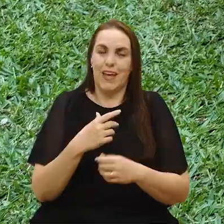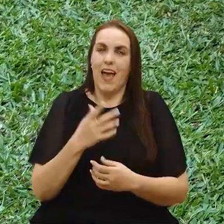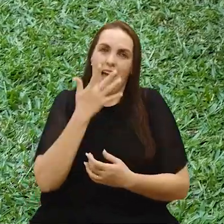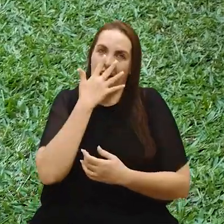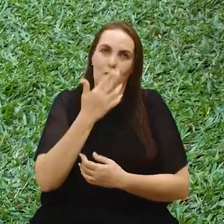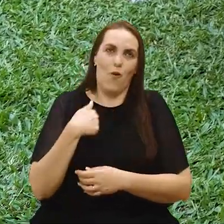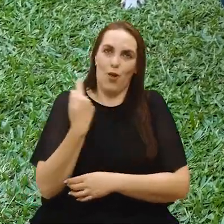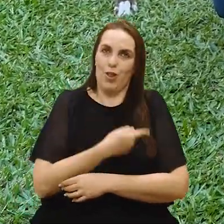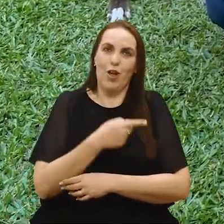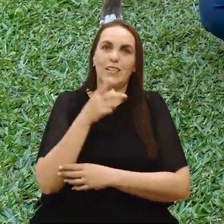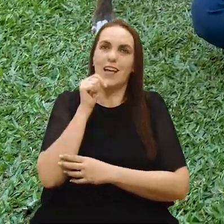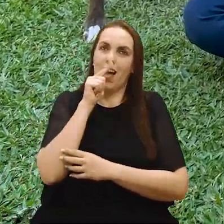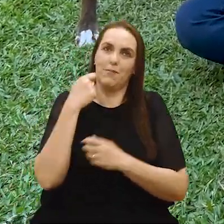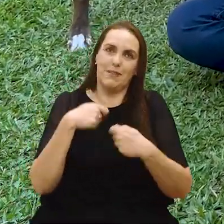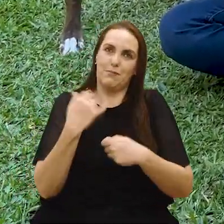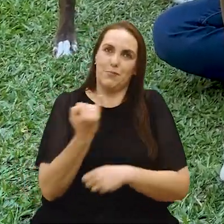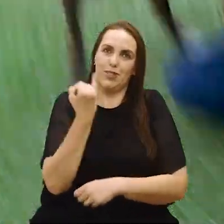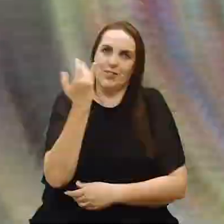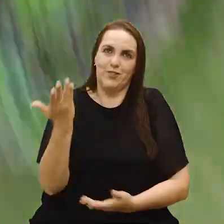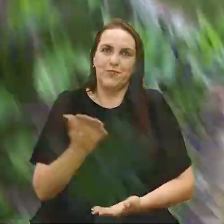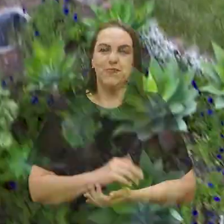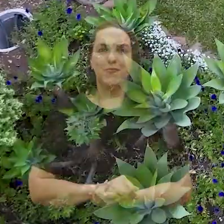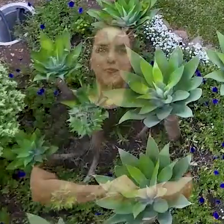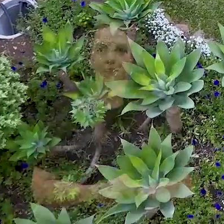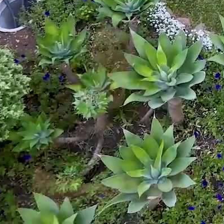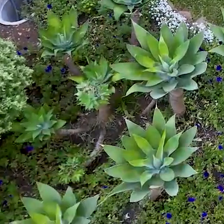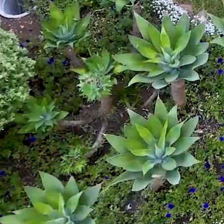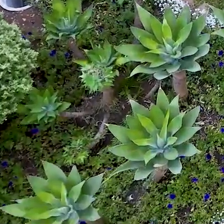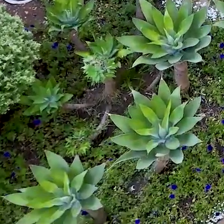dia e se hidrate. Como todos nós, a hidratação é importante.